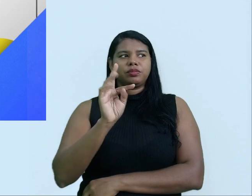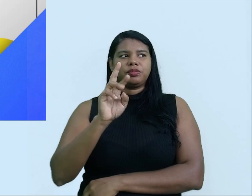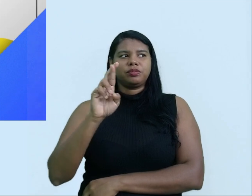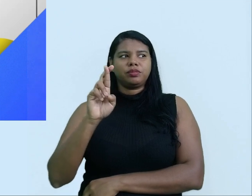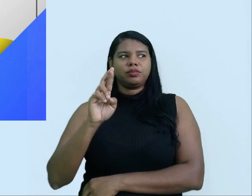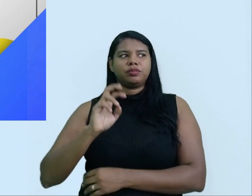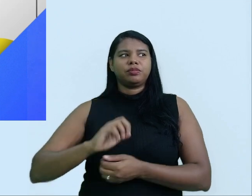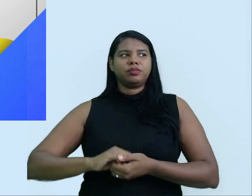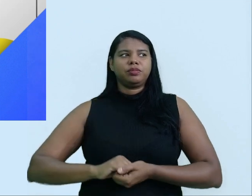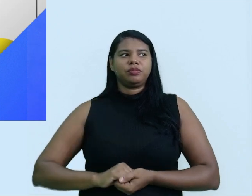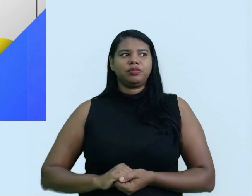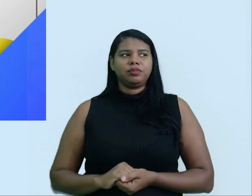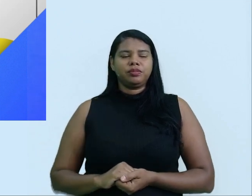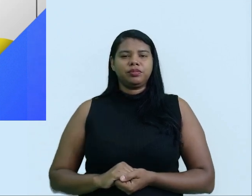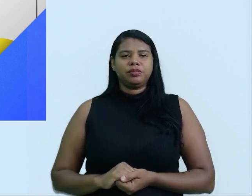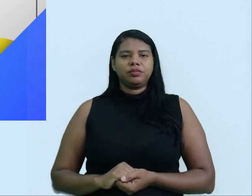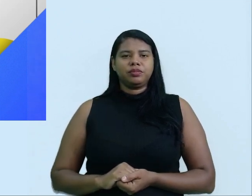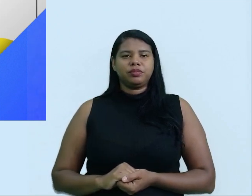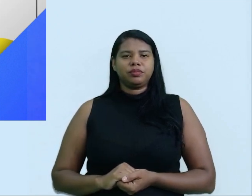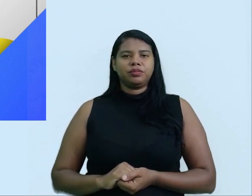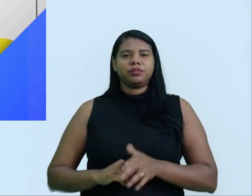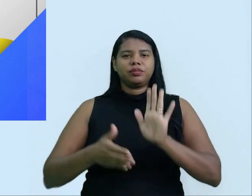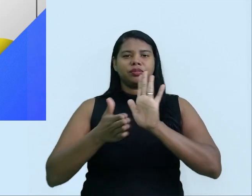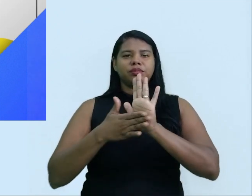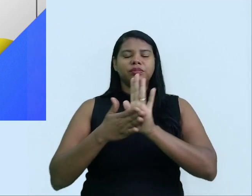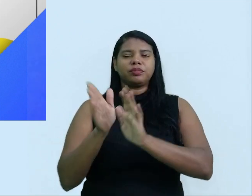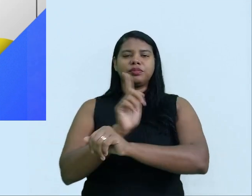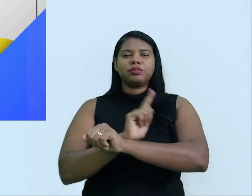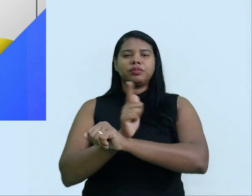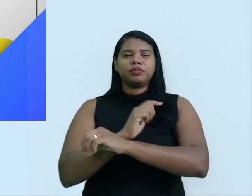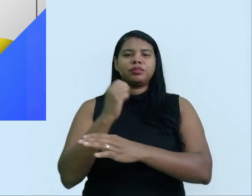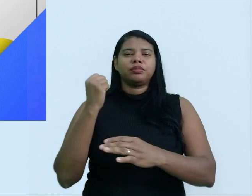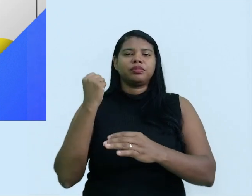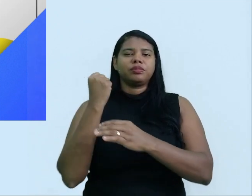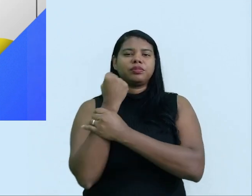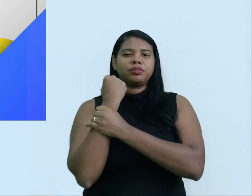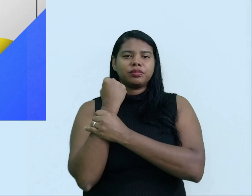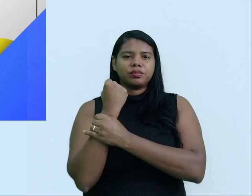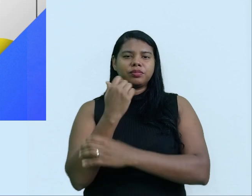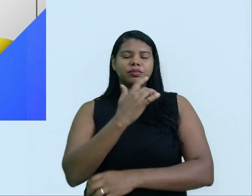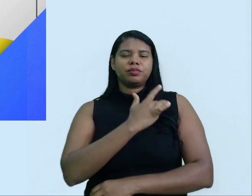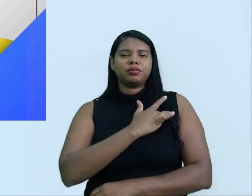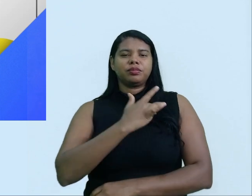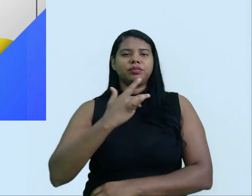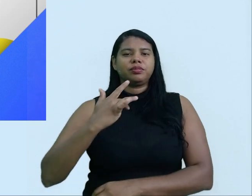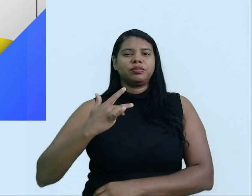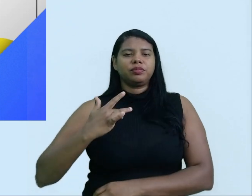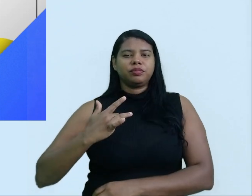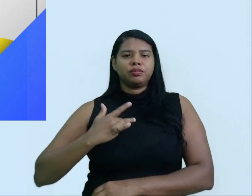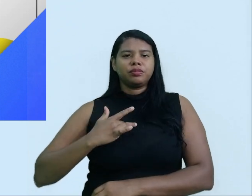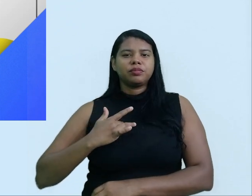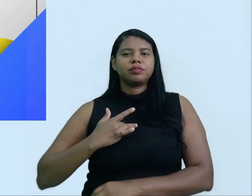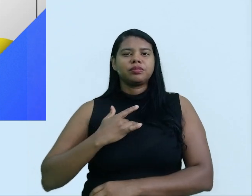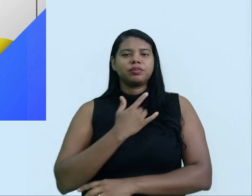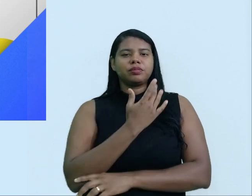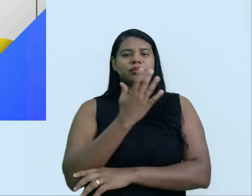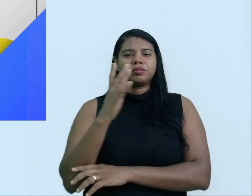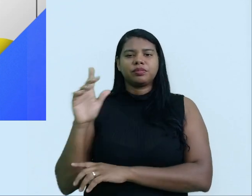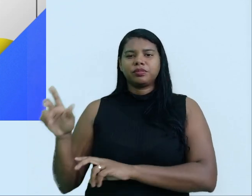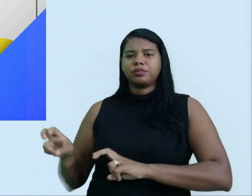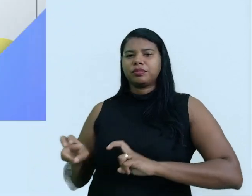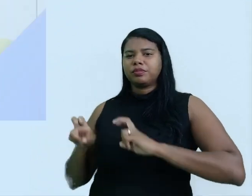PGSSMATR, que significa Programa de Gestão de Segurança e Saúde no Meio Ambiente do